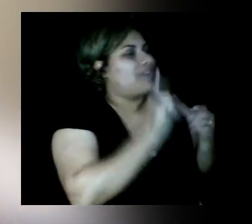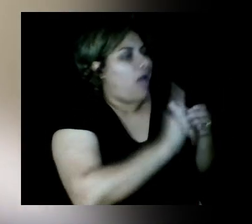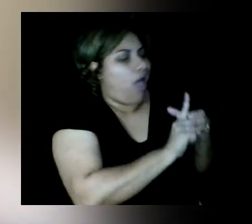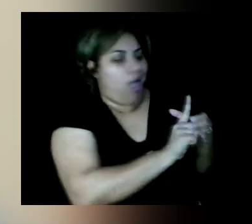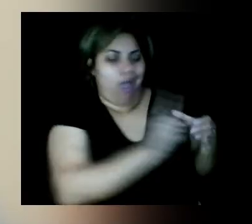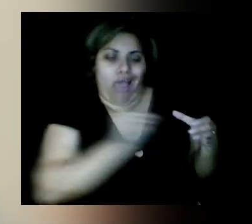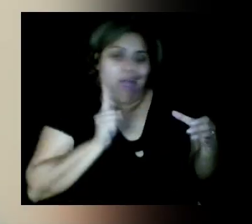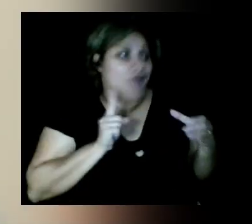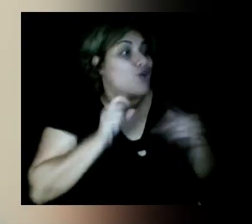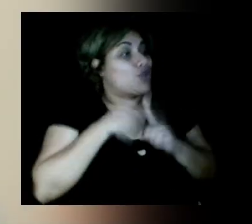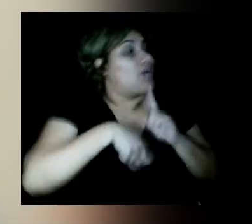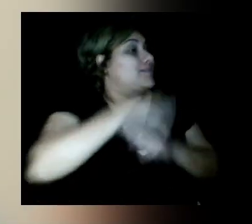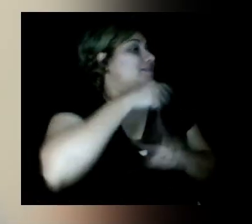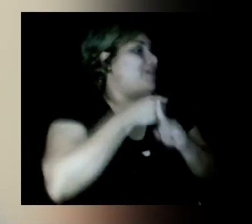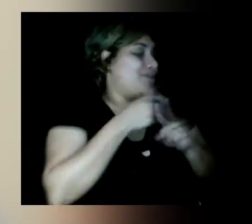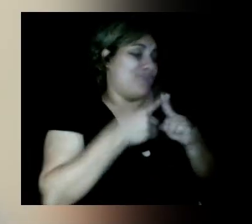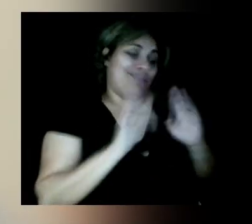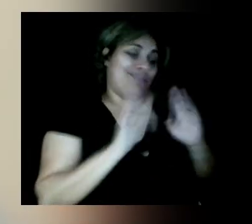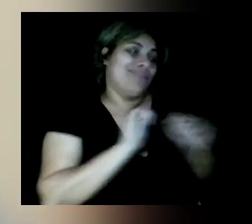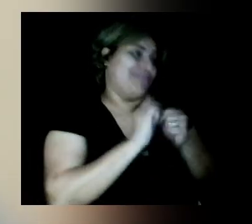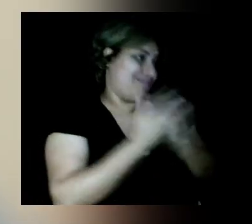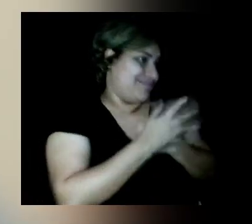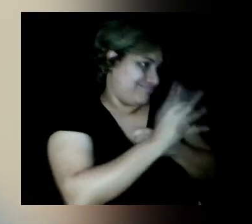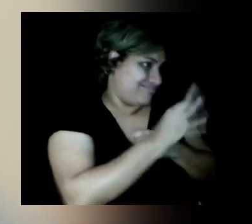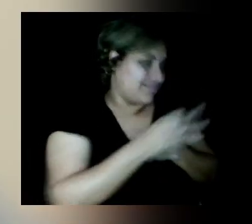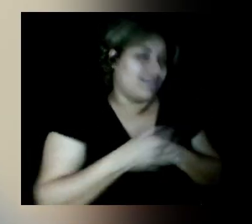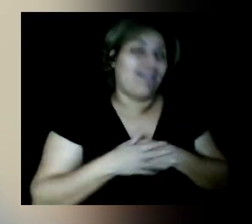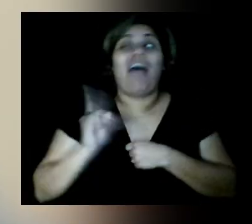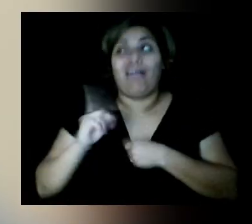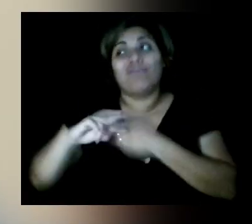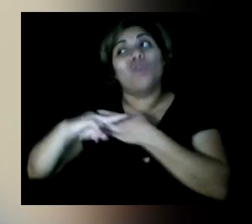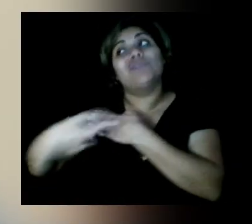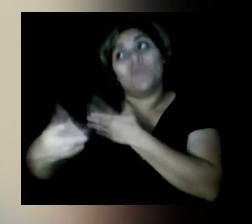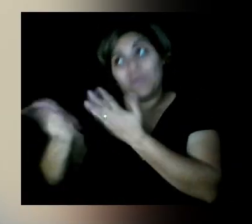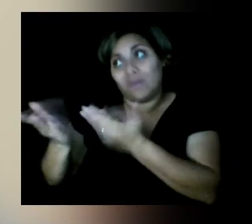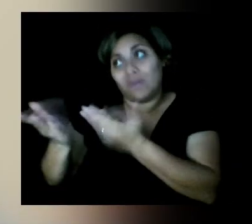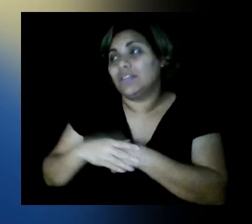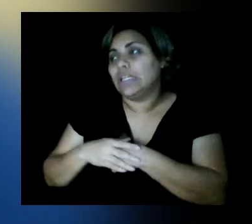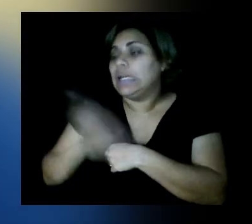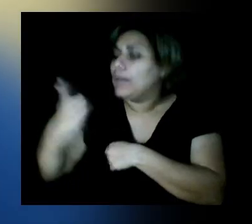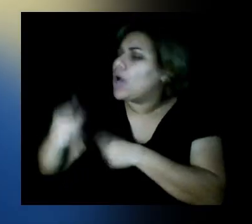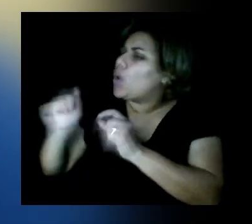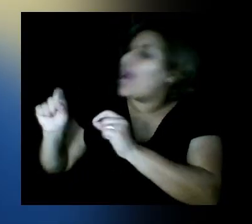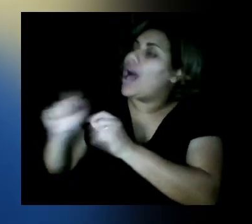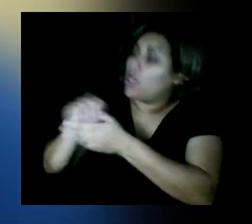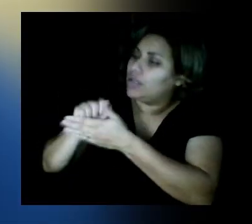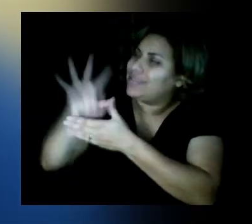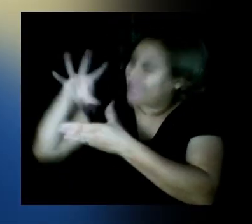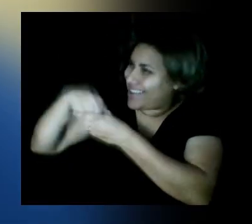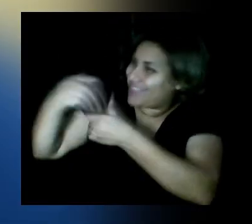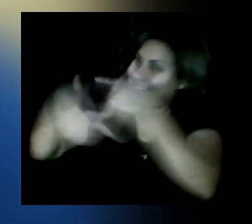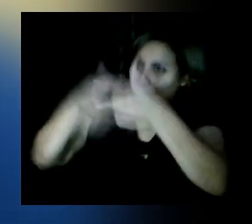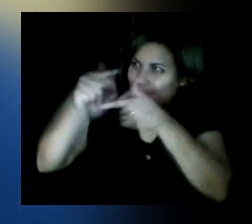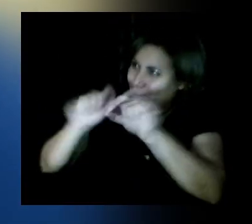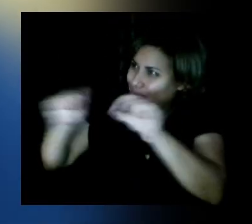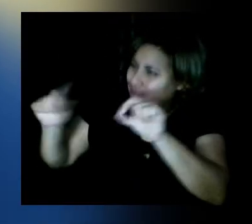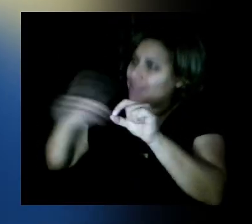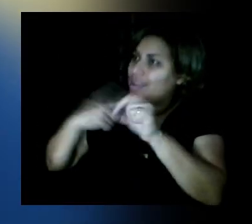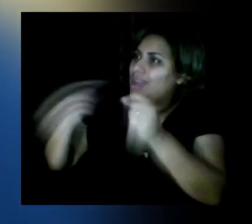à pandemia. Um reflexo, né? Sim, um reflexo. E das atividades que acontecem aqui, vocês têm educação